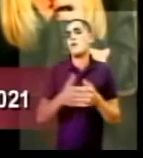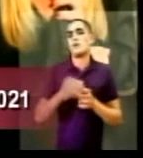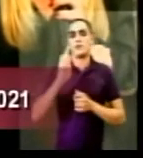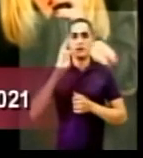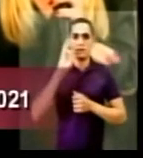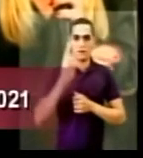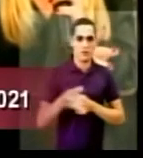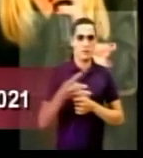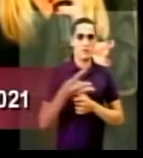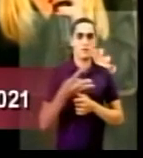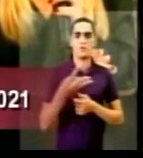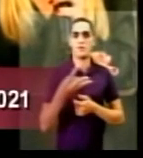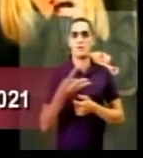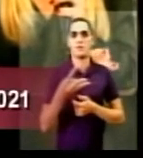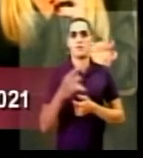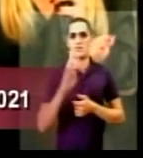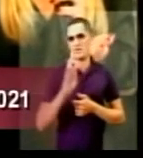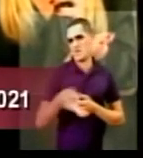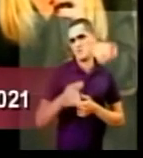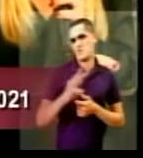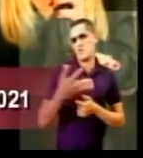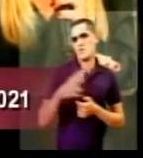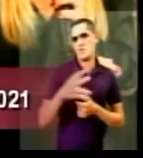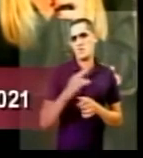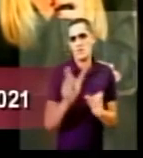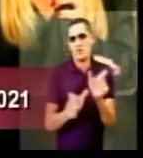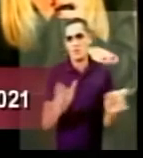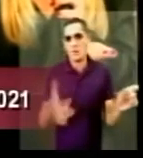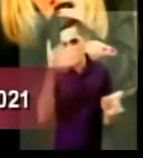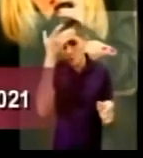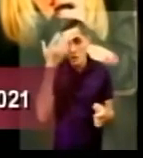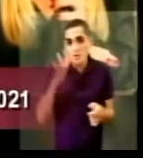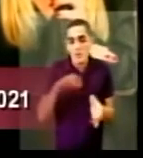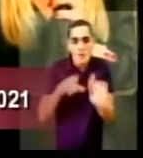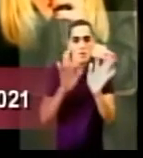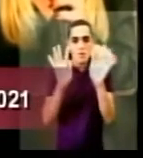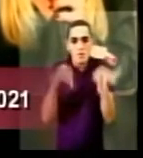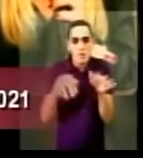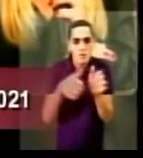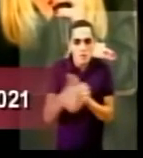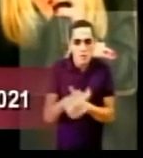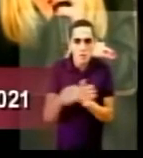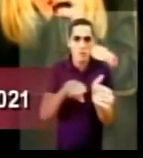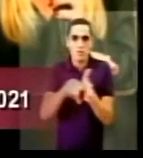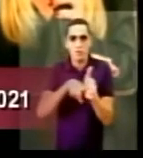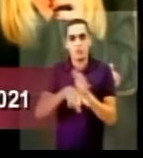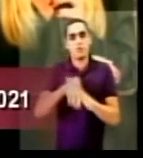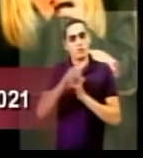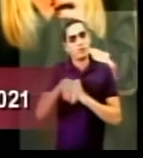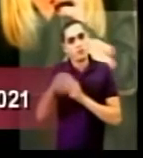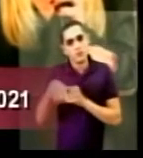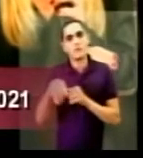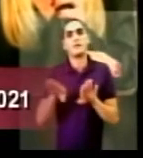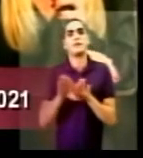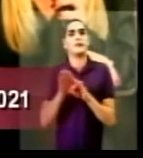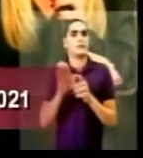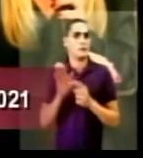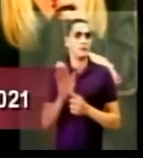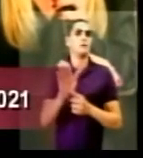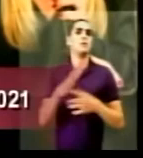3.500 casos, que no final da análise dos dados, das análises estatísticas relacionadas,